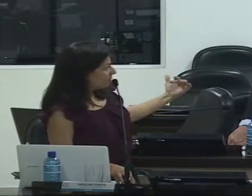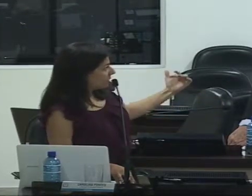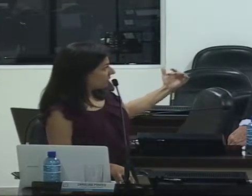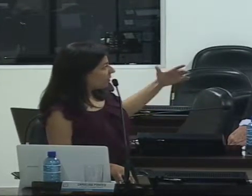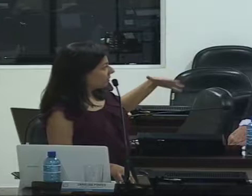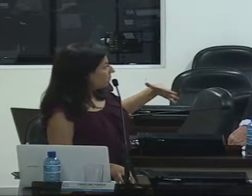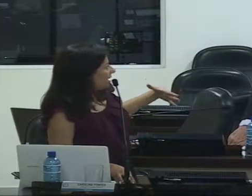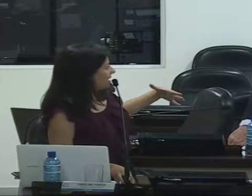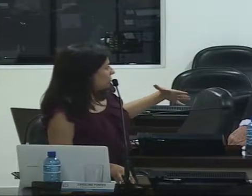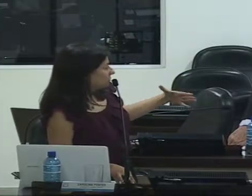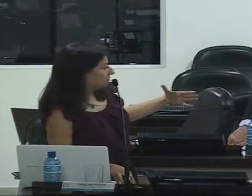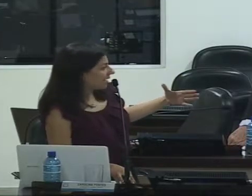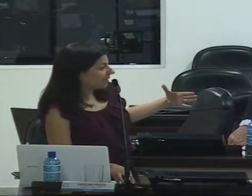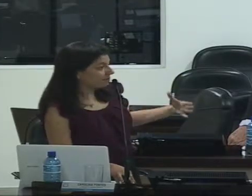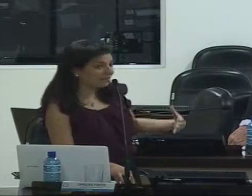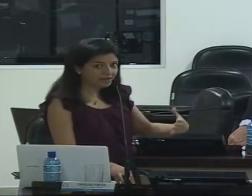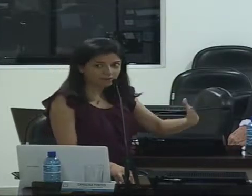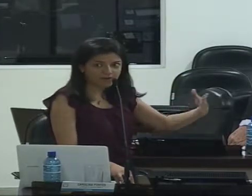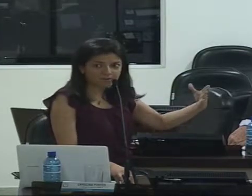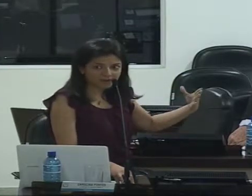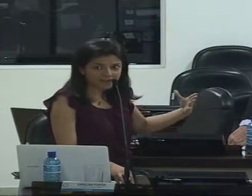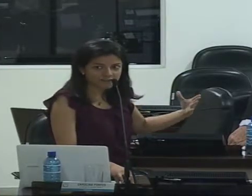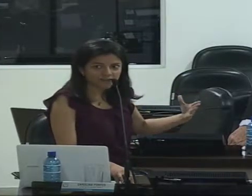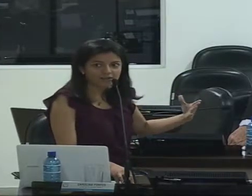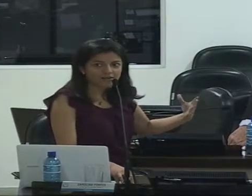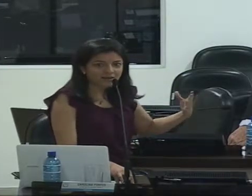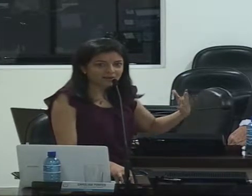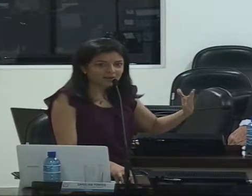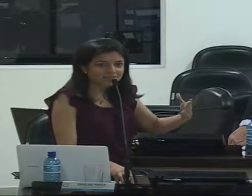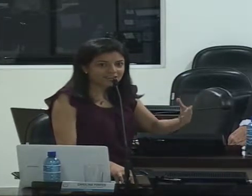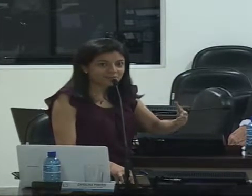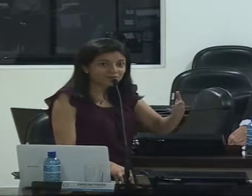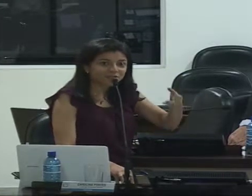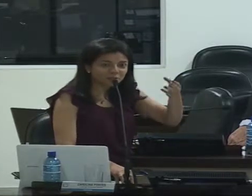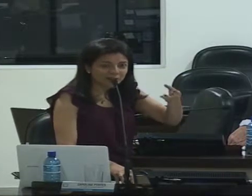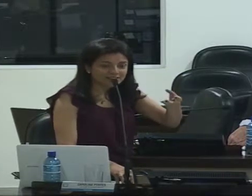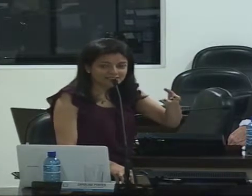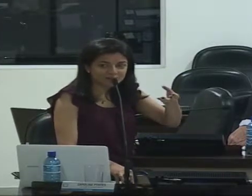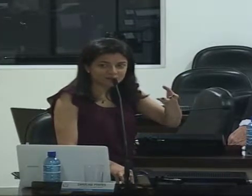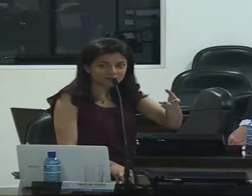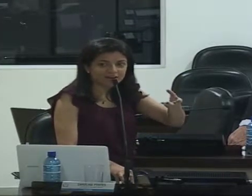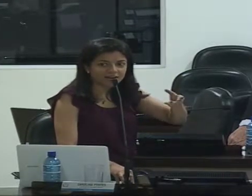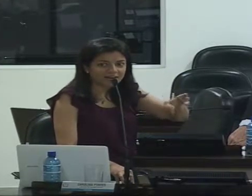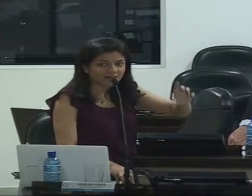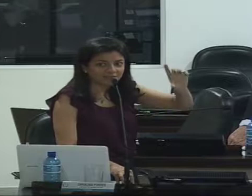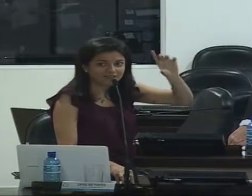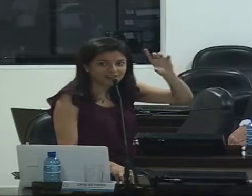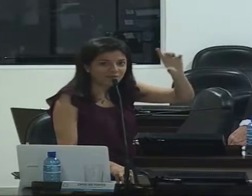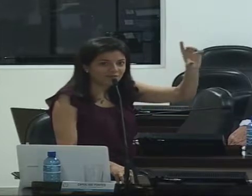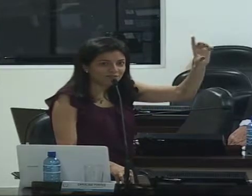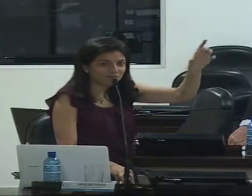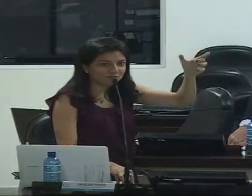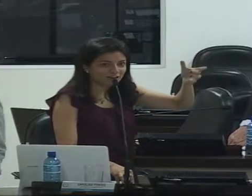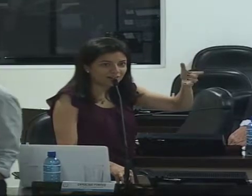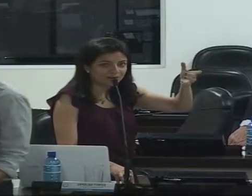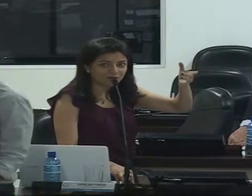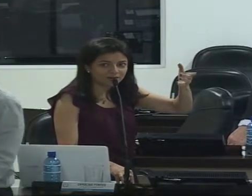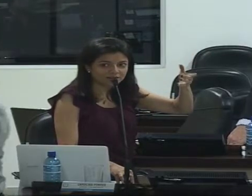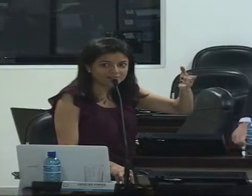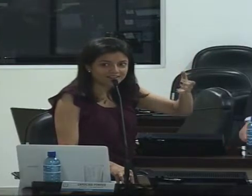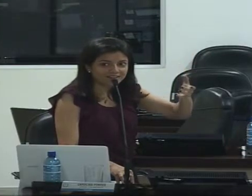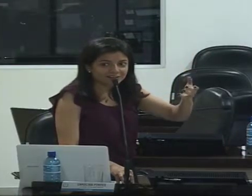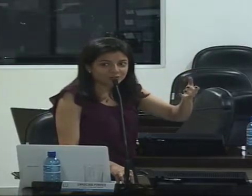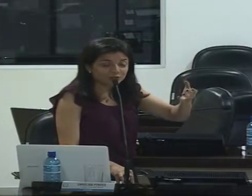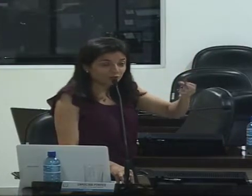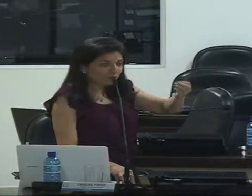exemplo, eu moro em prédio. Para quem mora em prédio, percebe, quando passa o soca-careco e tem lá o aviso nos